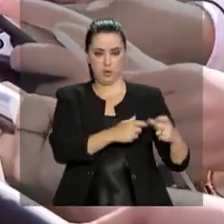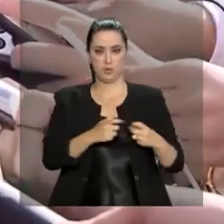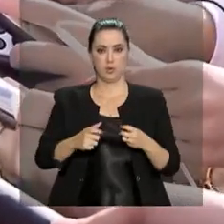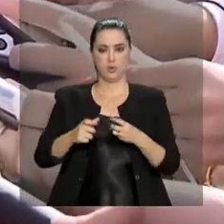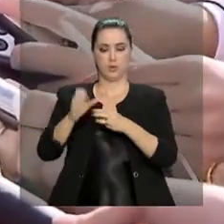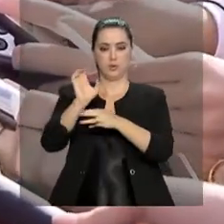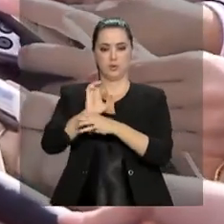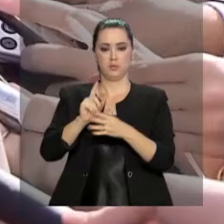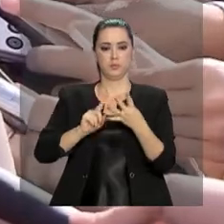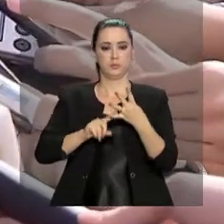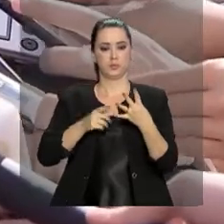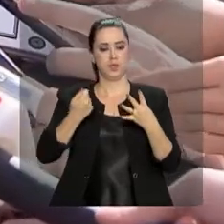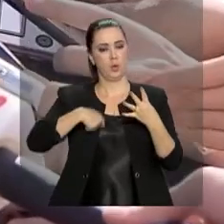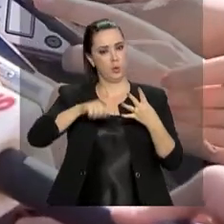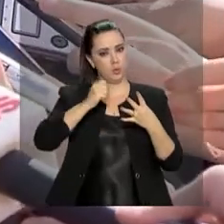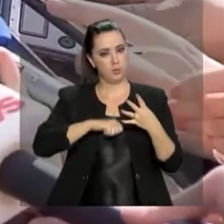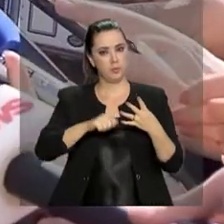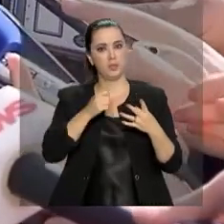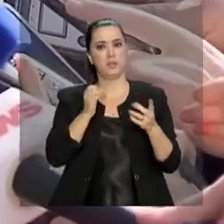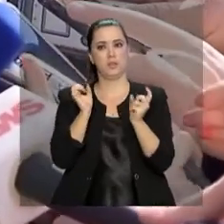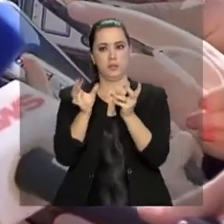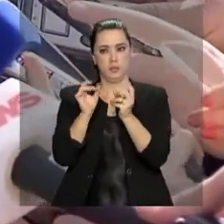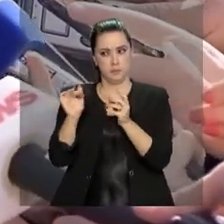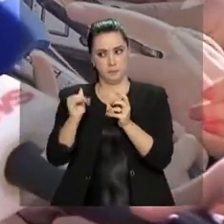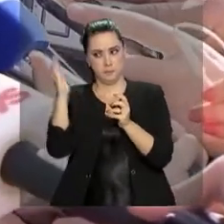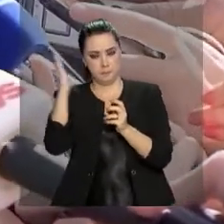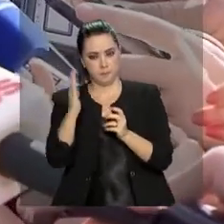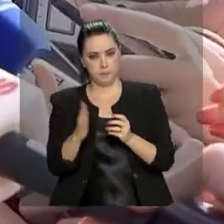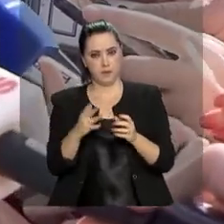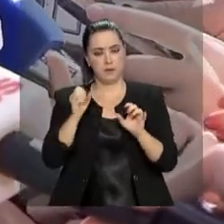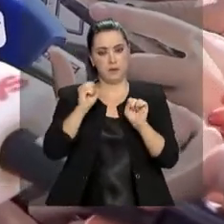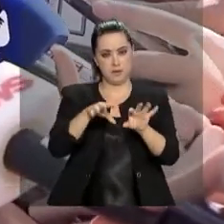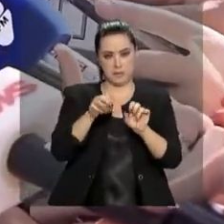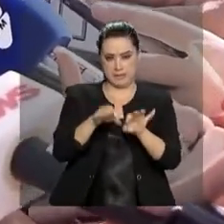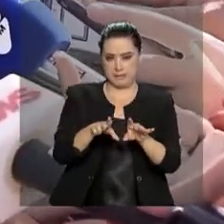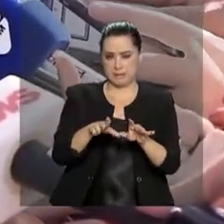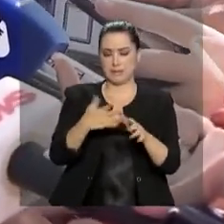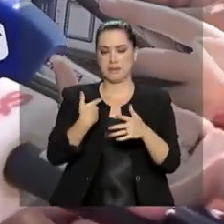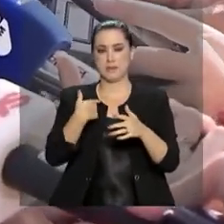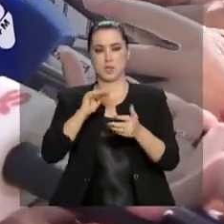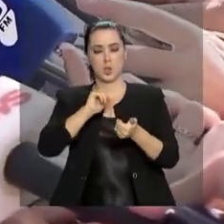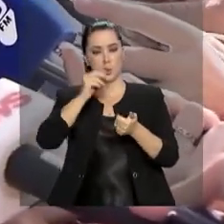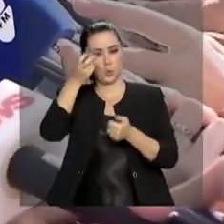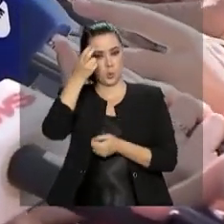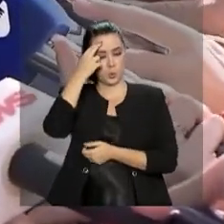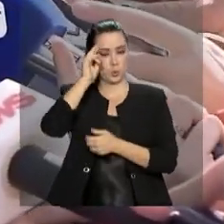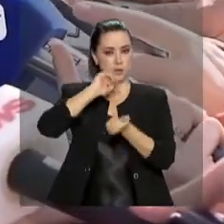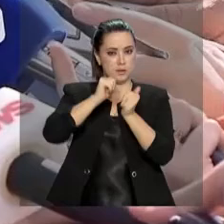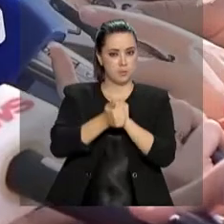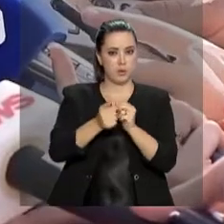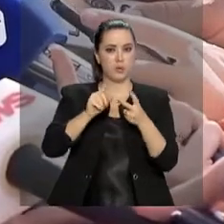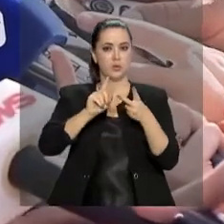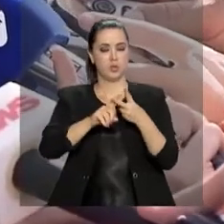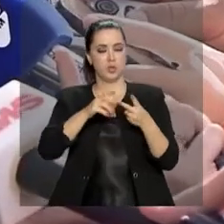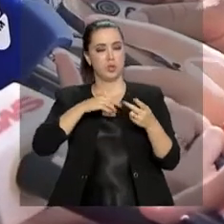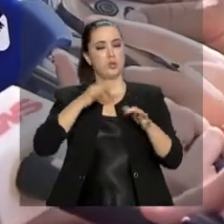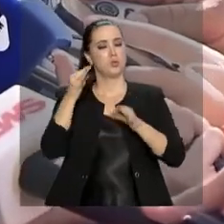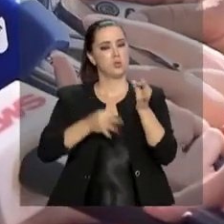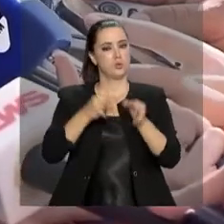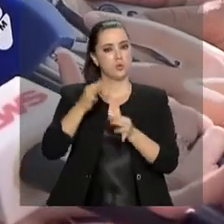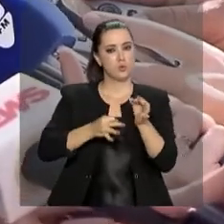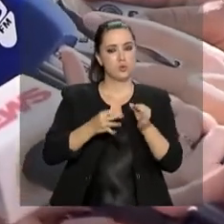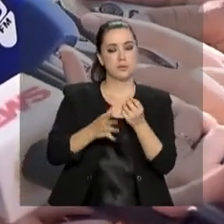economia e comércio exterior educação cultura e esportes justiça segurança e combate à